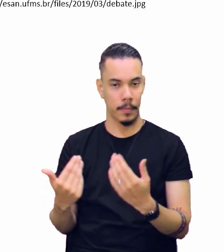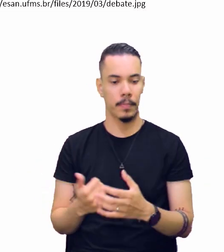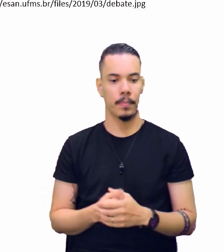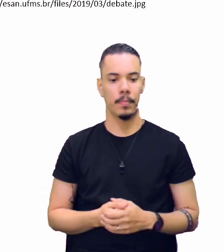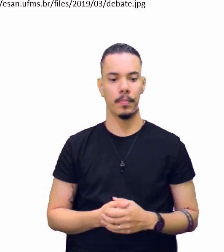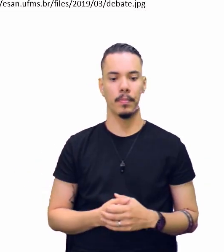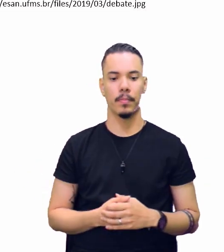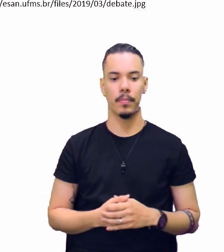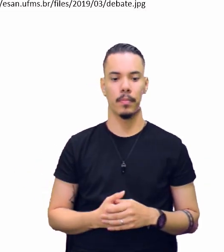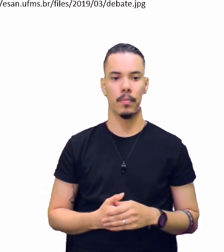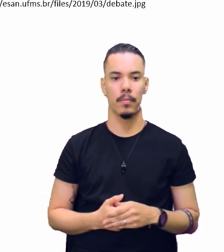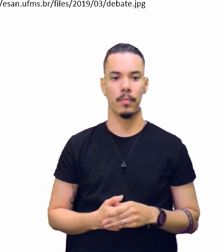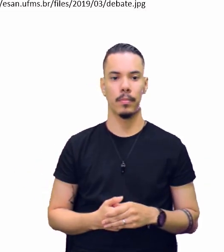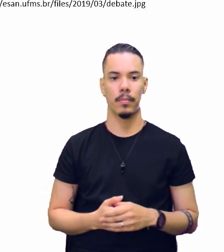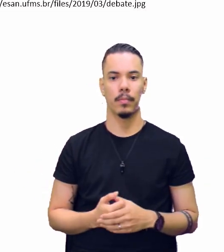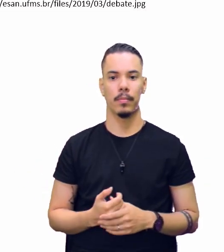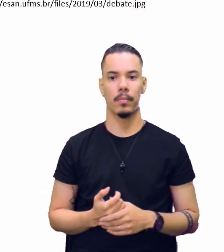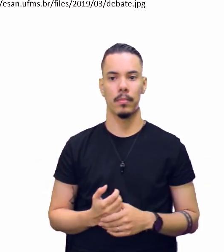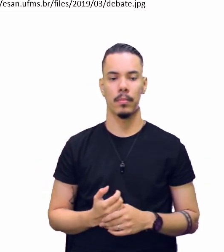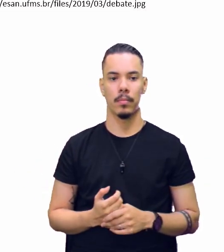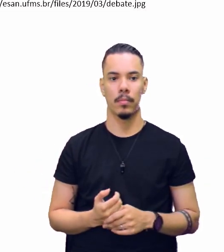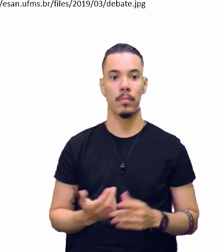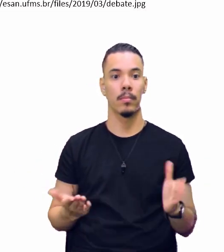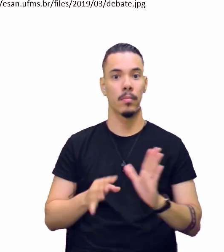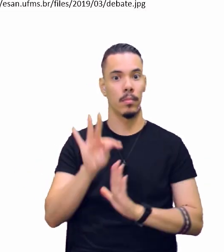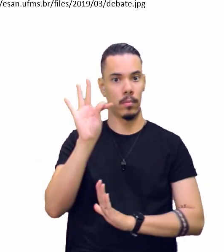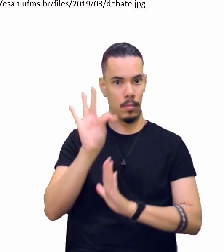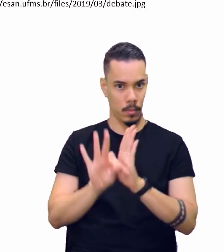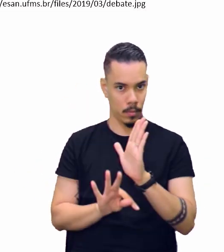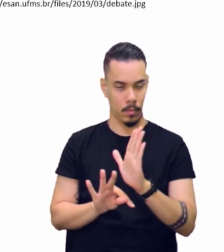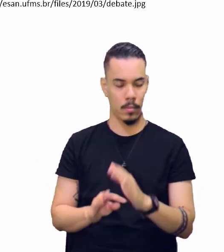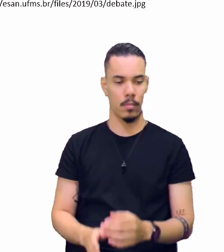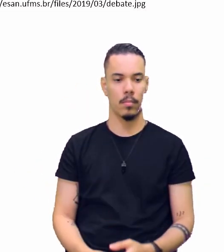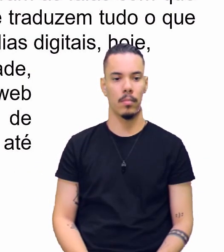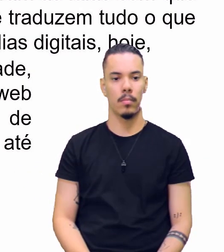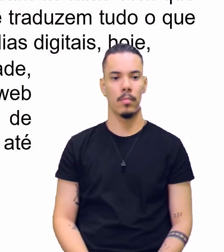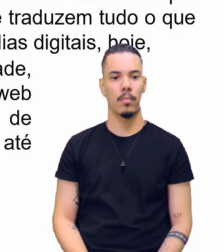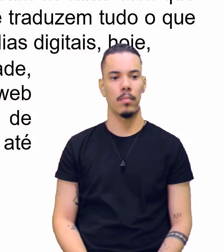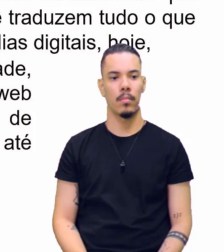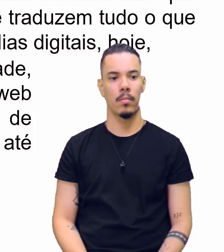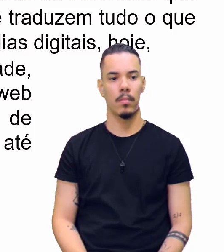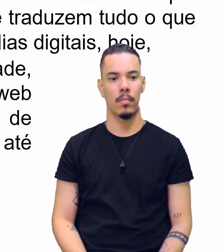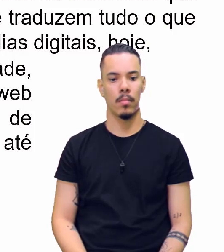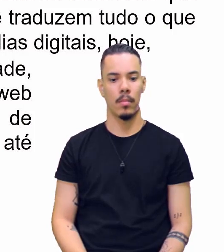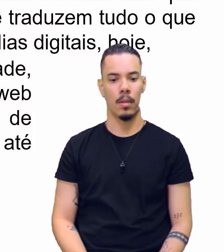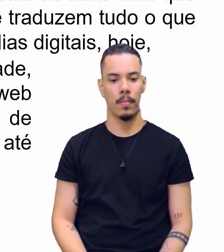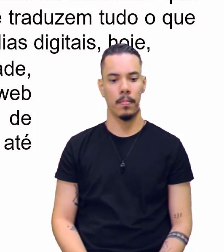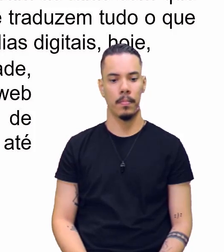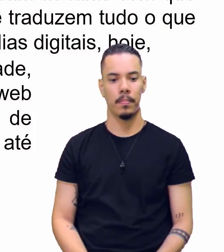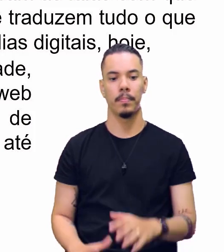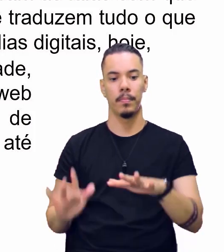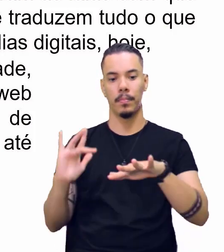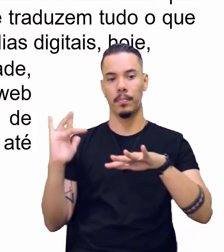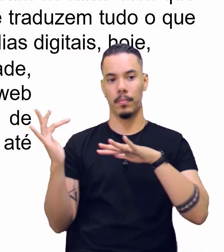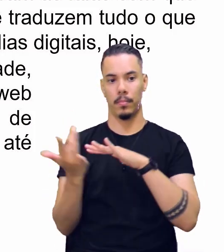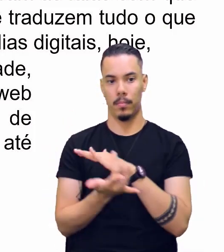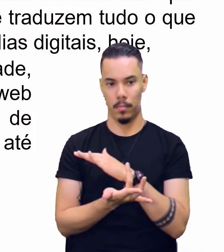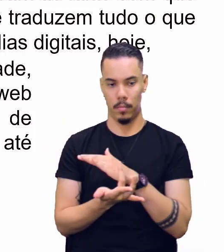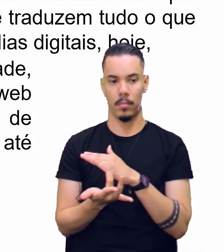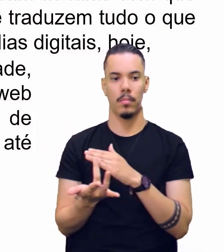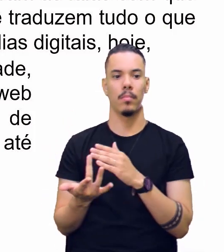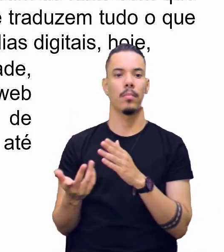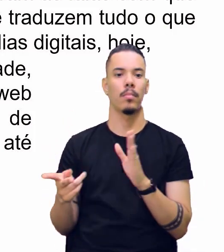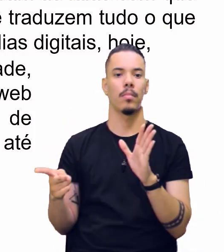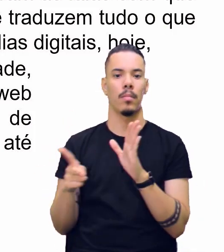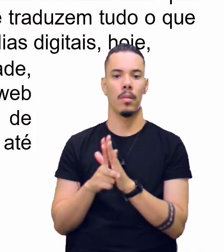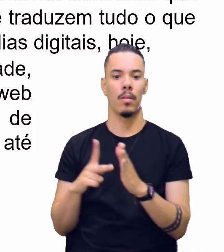vamos lá, ao texto aqui que eu trouxe para vocês. Mas pode pesquisar mais, tá bom? Redes sociais,